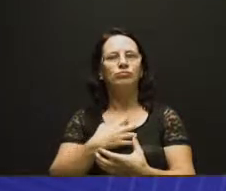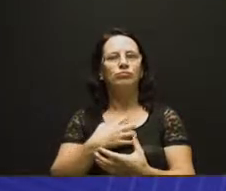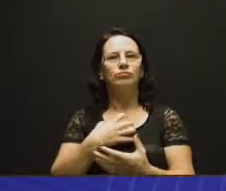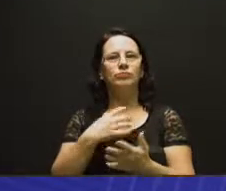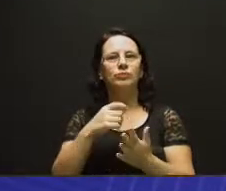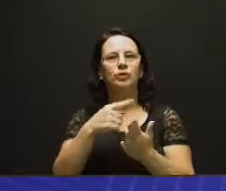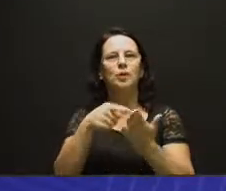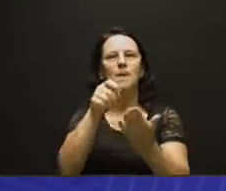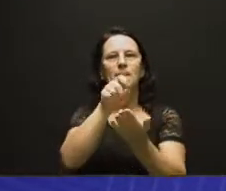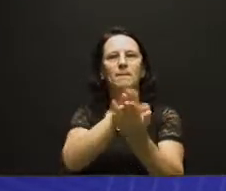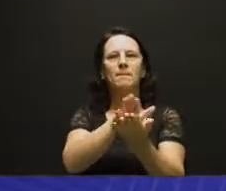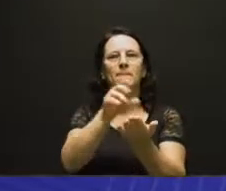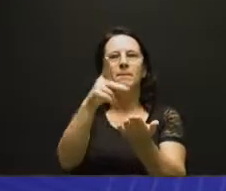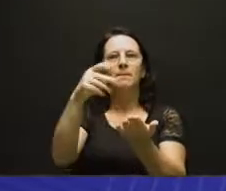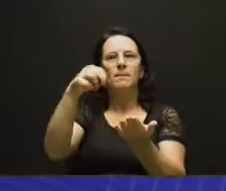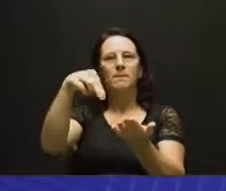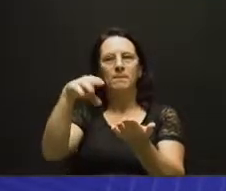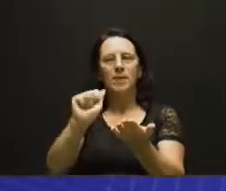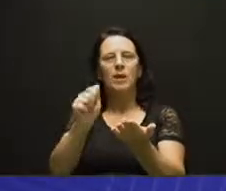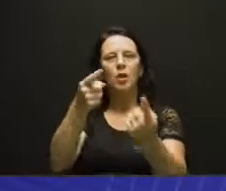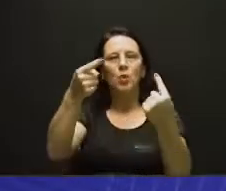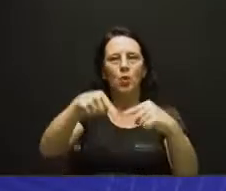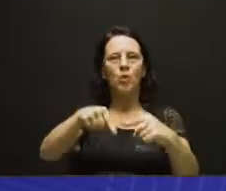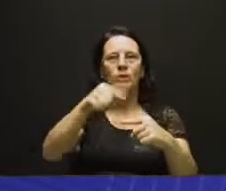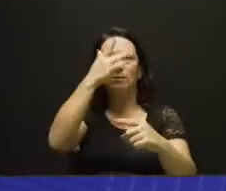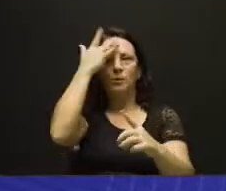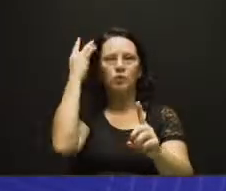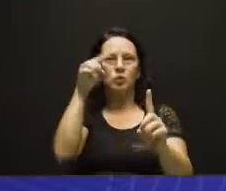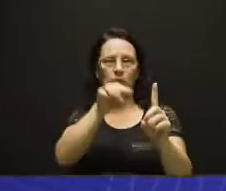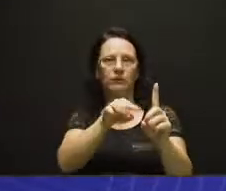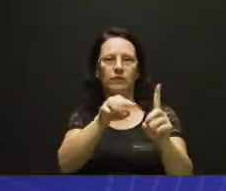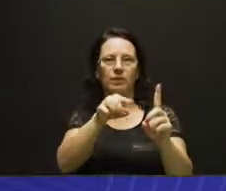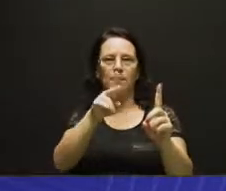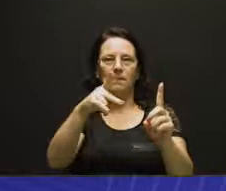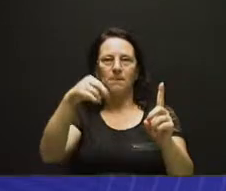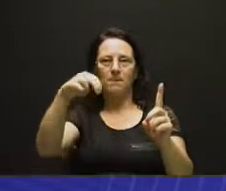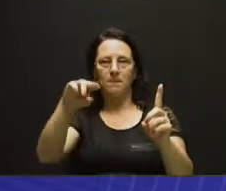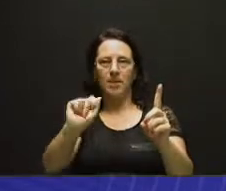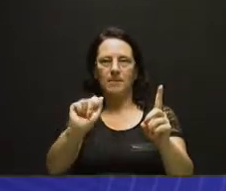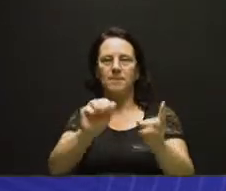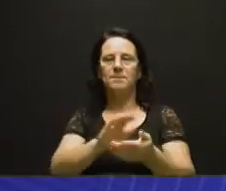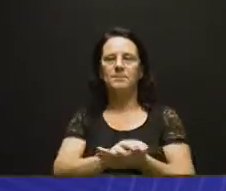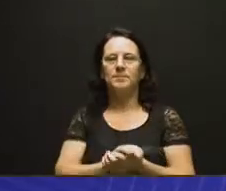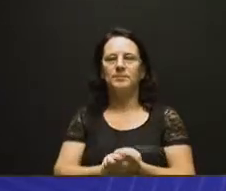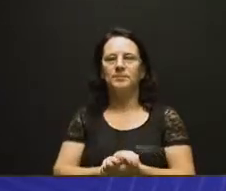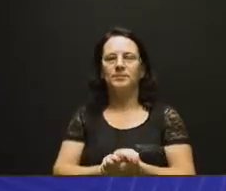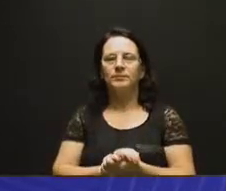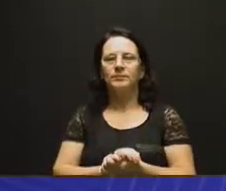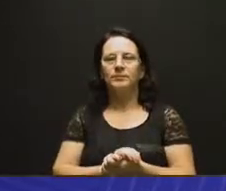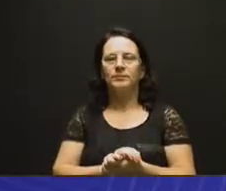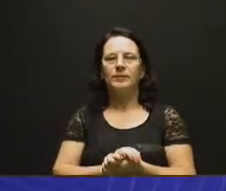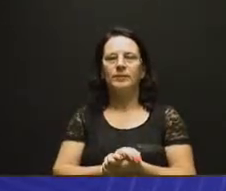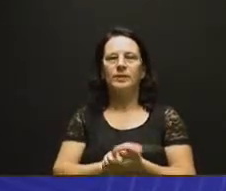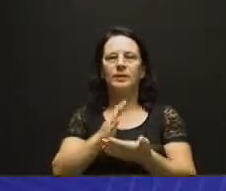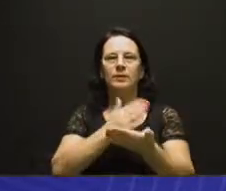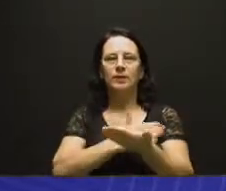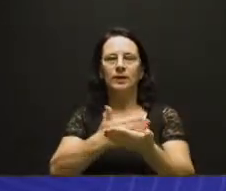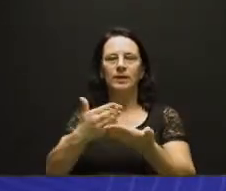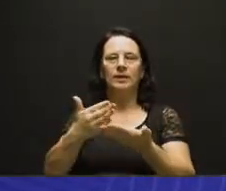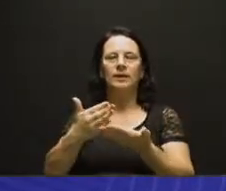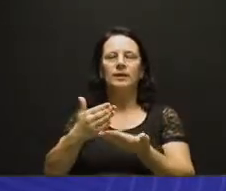é cometido contra pessoa com deficiência pode passar a premissa da lei